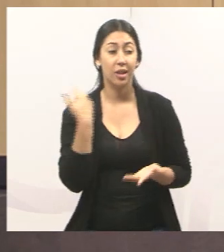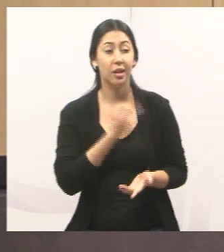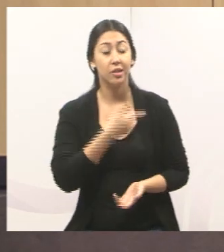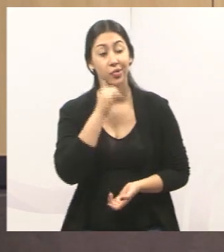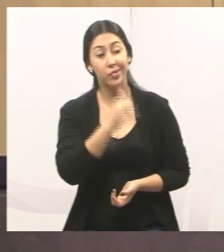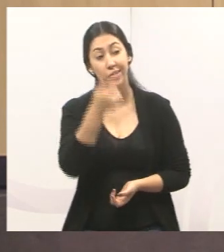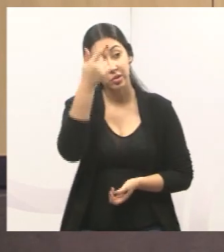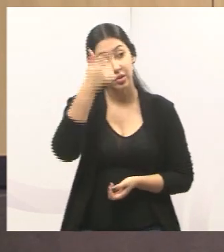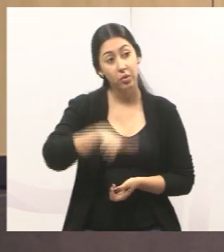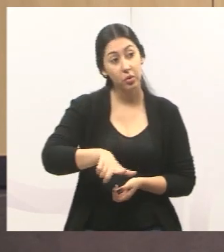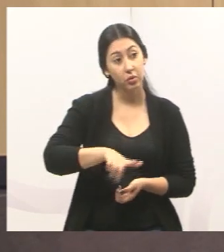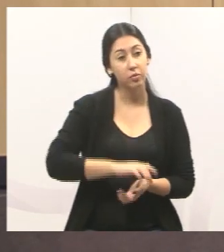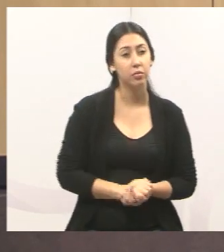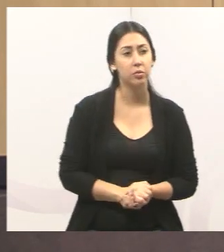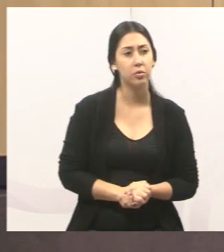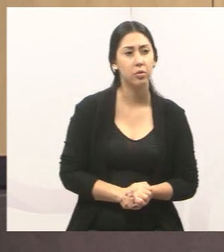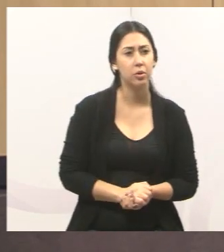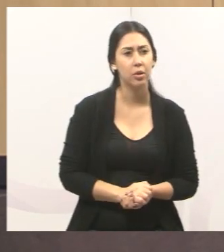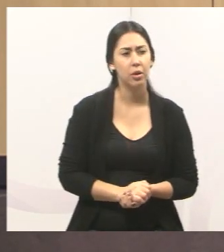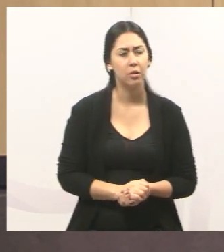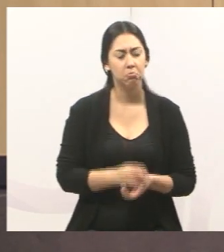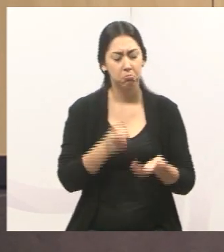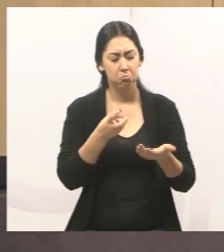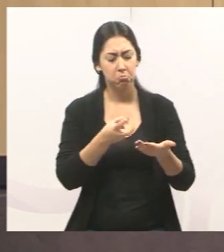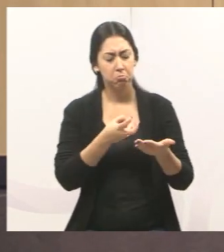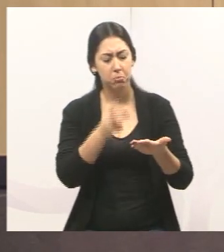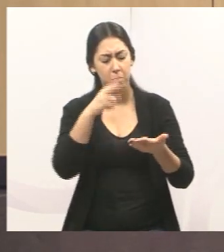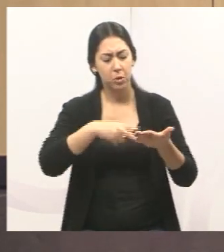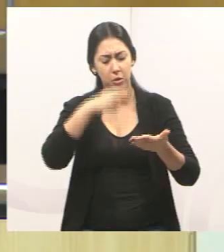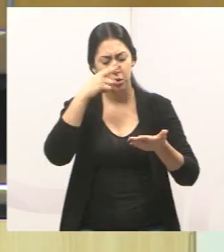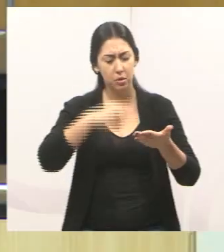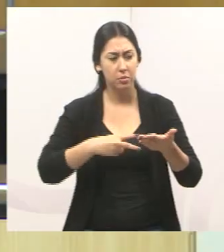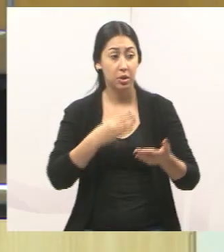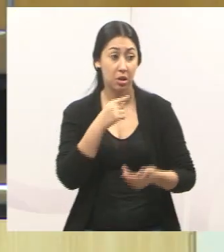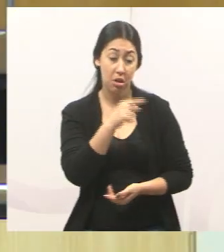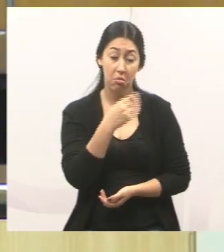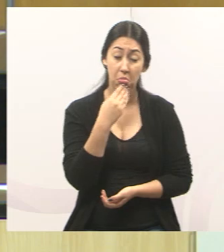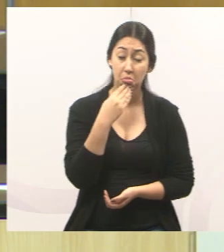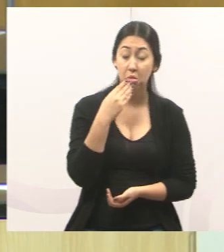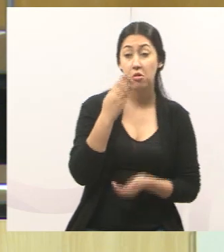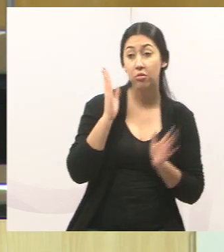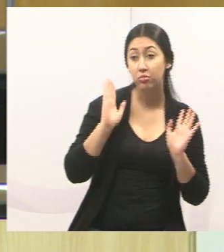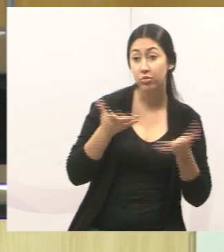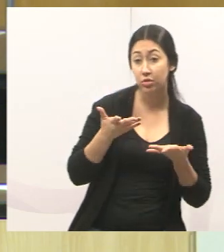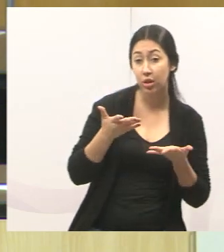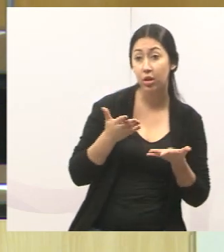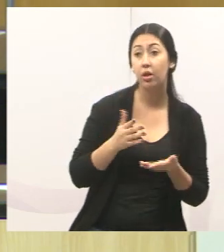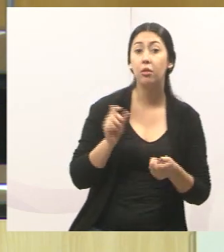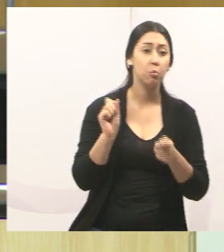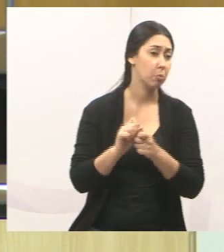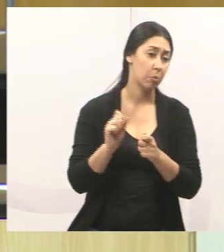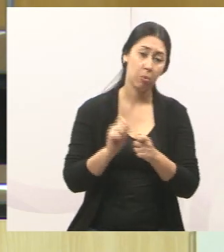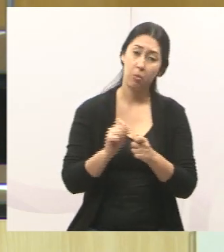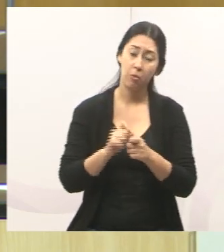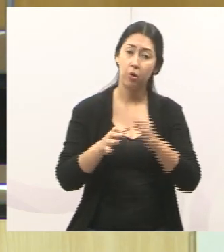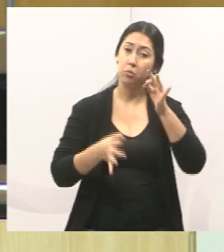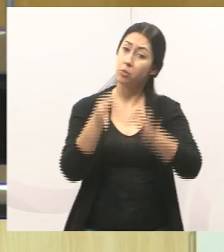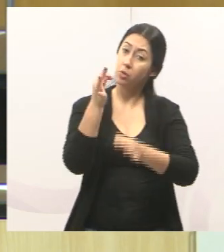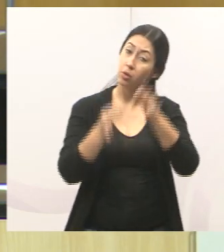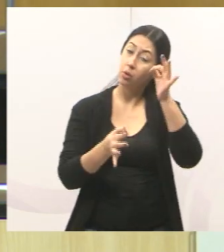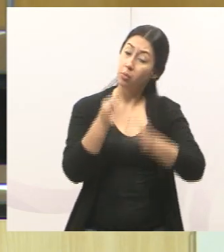ressaltar que a análise técnica, perícia, pretendida pelo interessado, já é e foi realizada pelo Tribunal